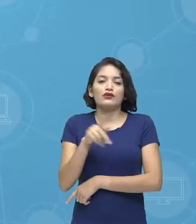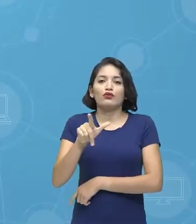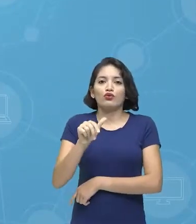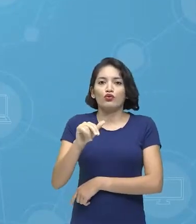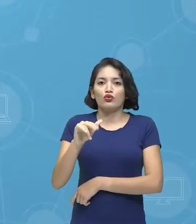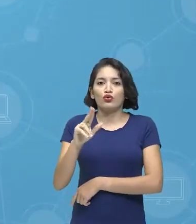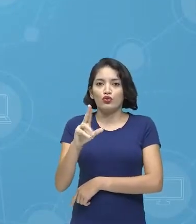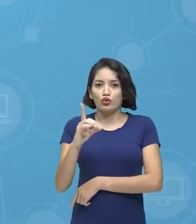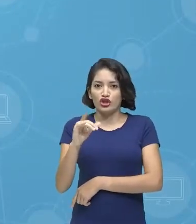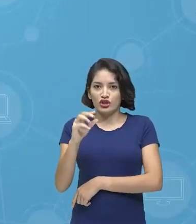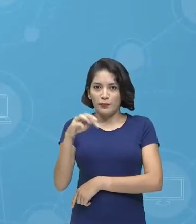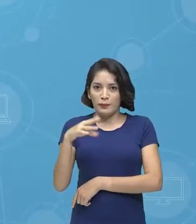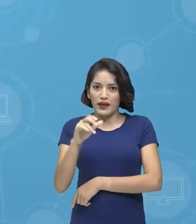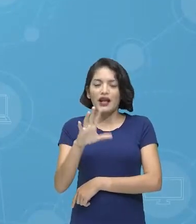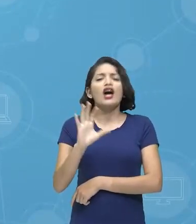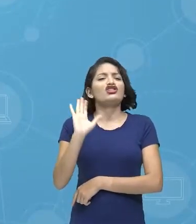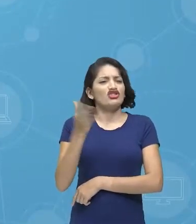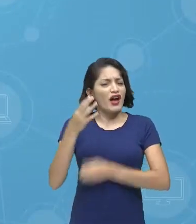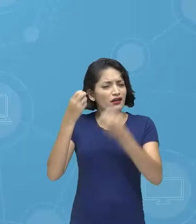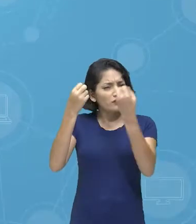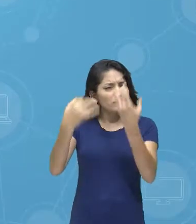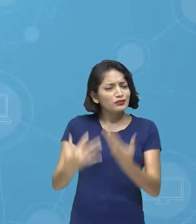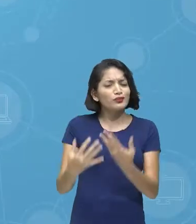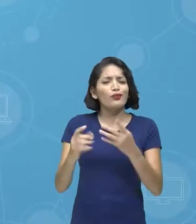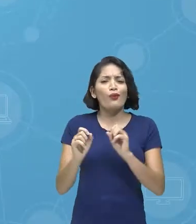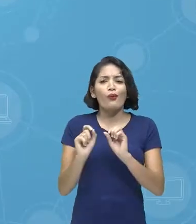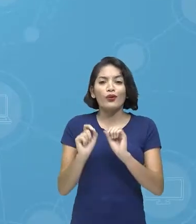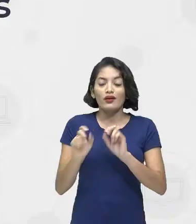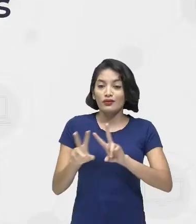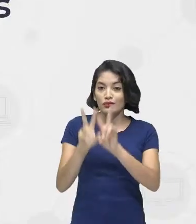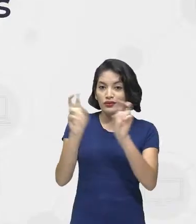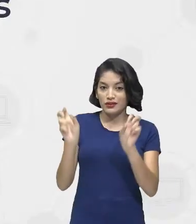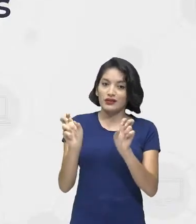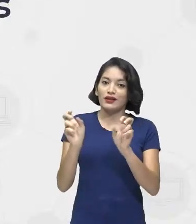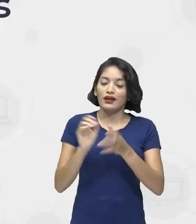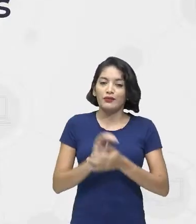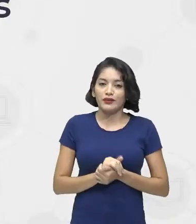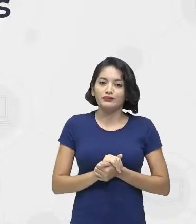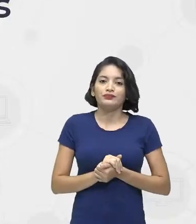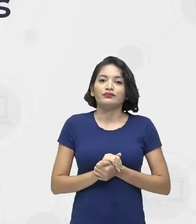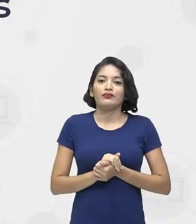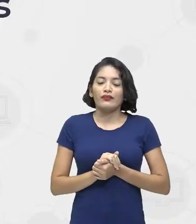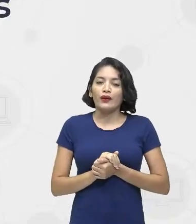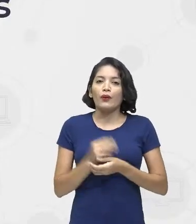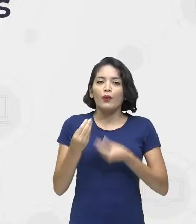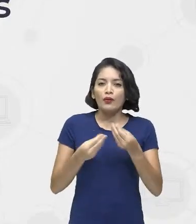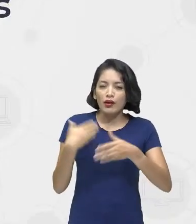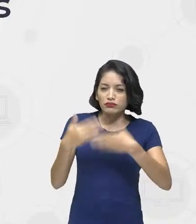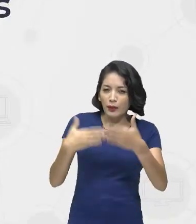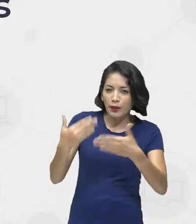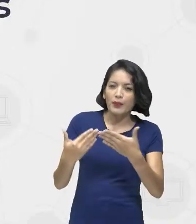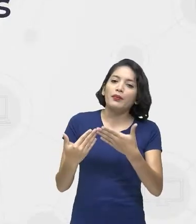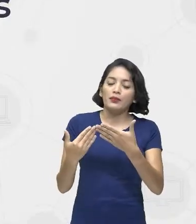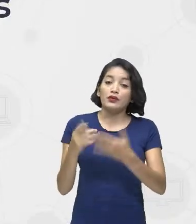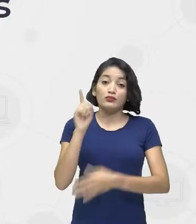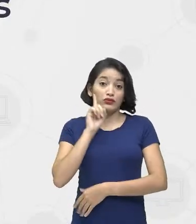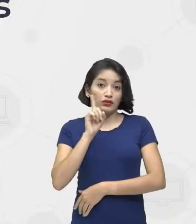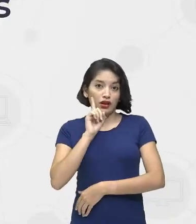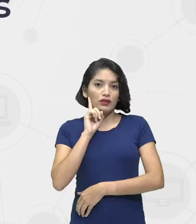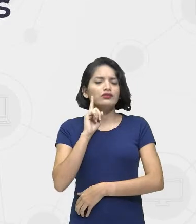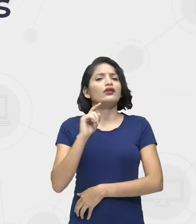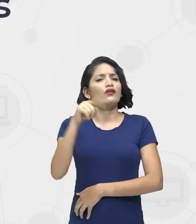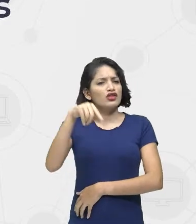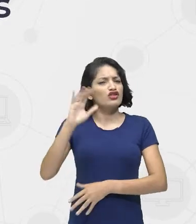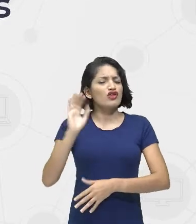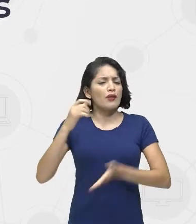uma deixa de que nós vamos tratar, que é justamente a formação dos Estados Unidos, tudo bem? Então aí para quem toma nota, para organizar os